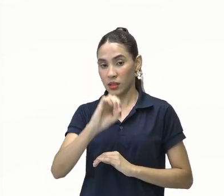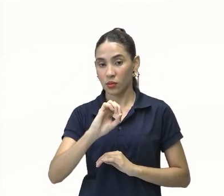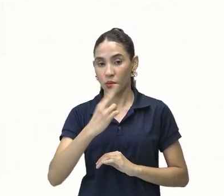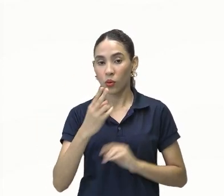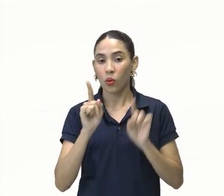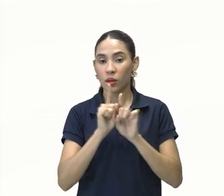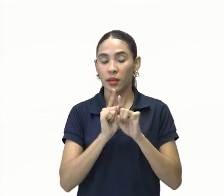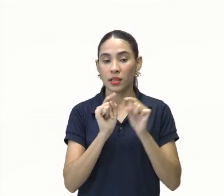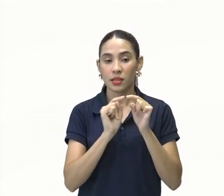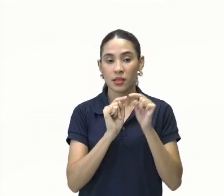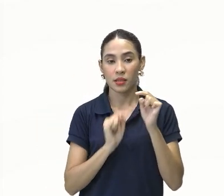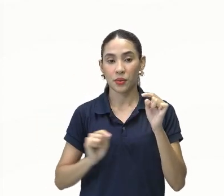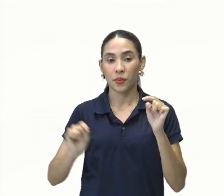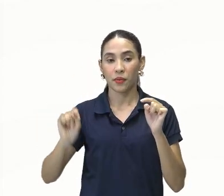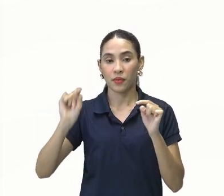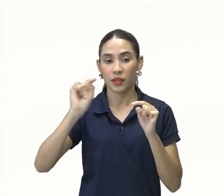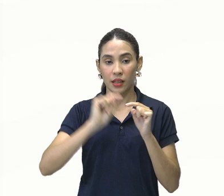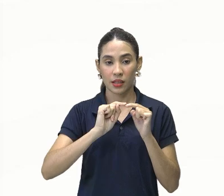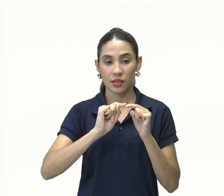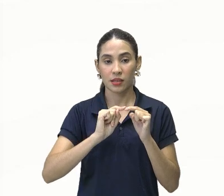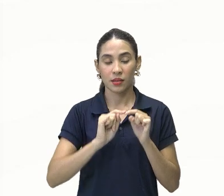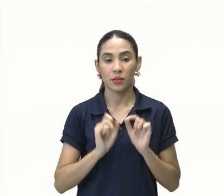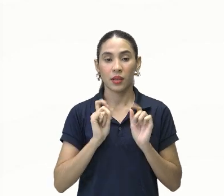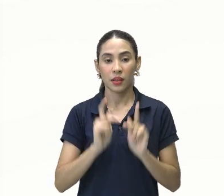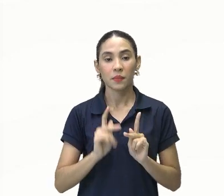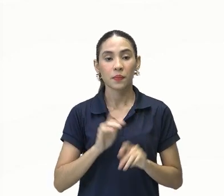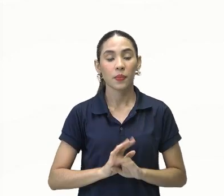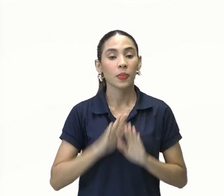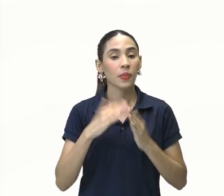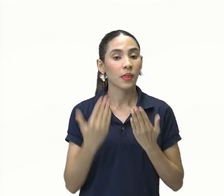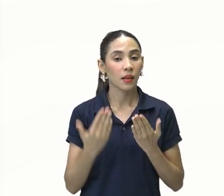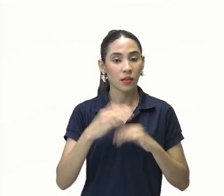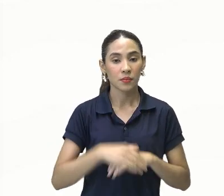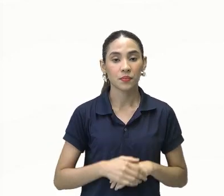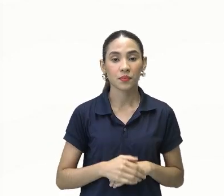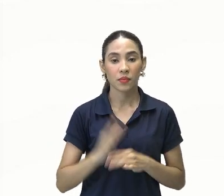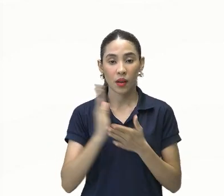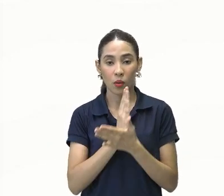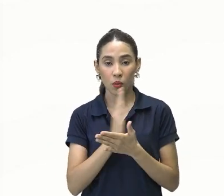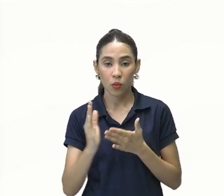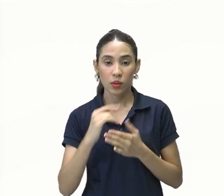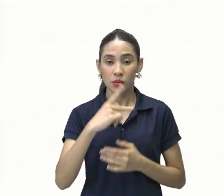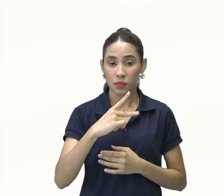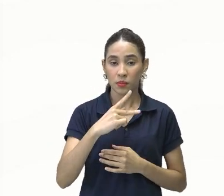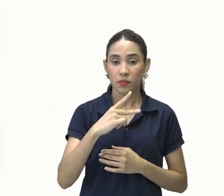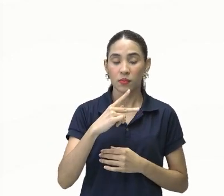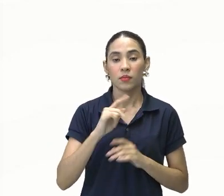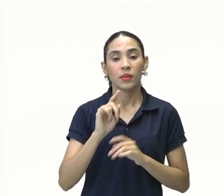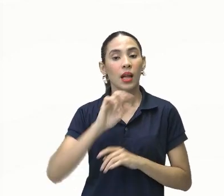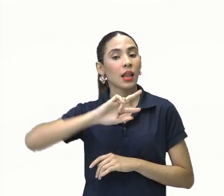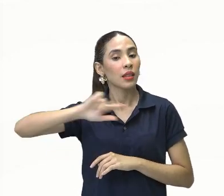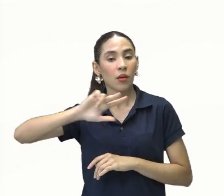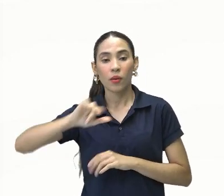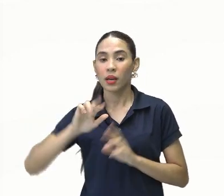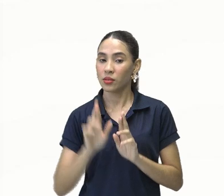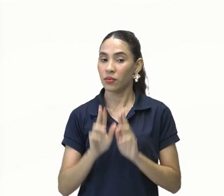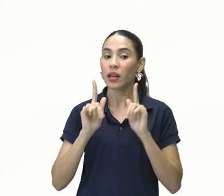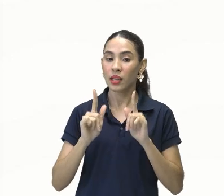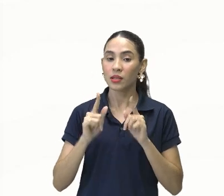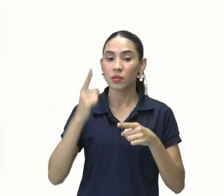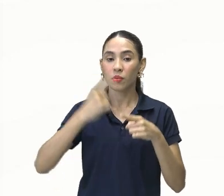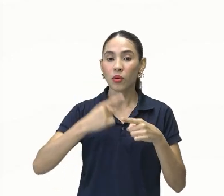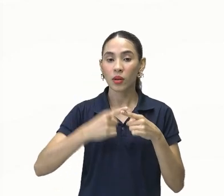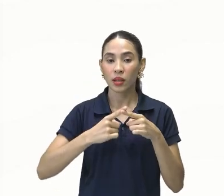uma circunferência, tá? E por este fato, algumas permutações não se diferem